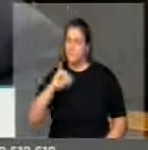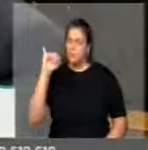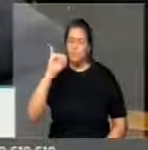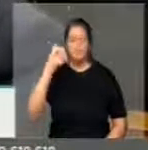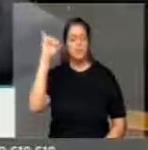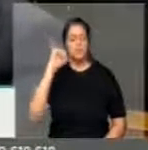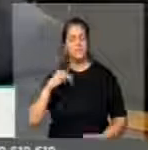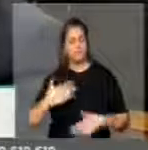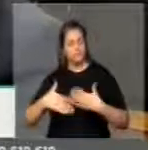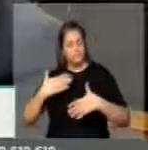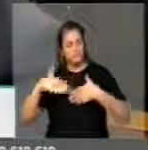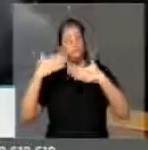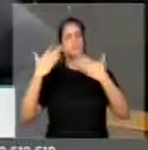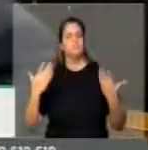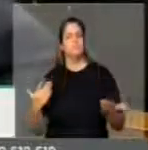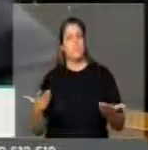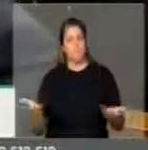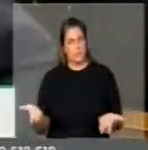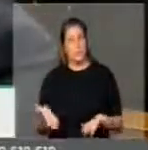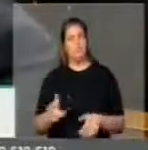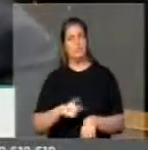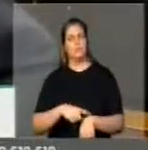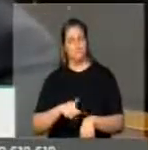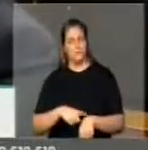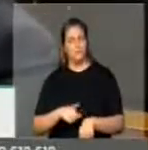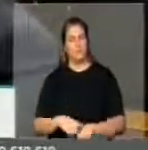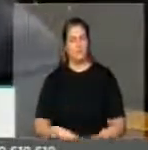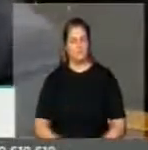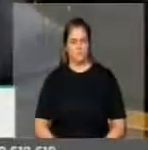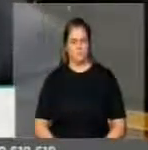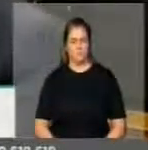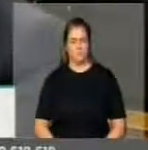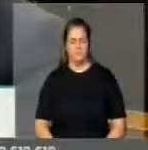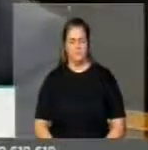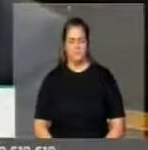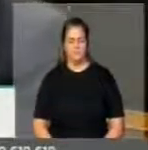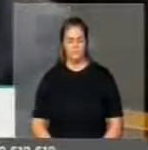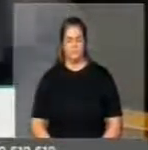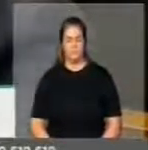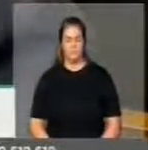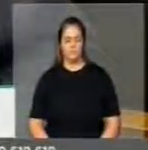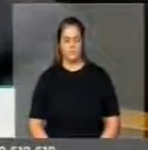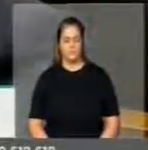contribuição que estamos dando nesse momento que estamos analisando esses processos de combate à corrupção. Cumprimento mais uma vez.